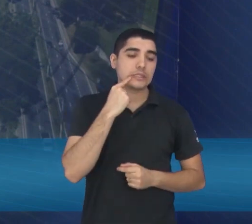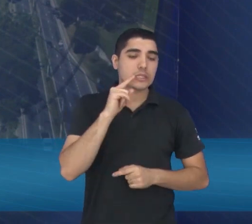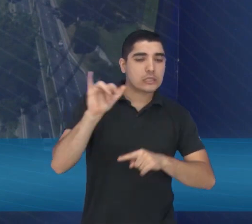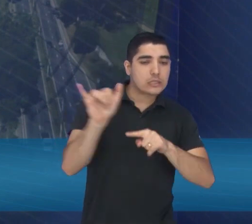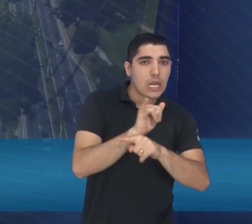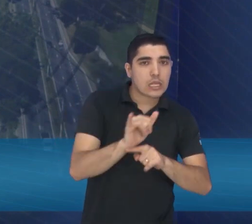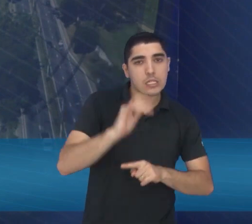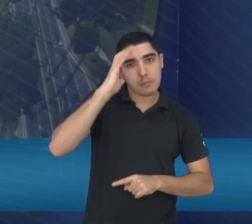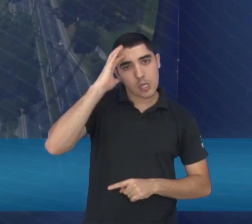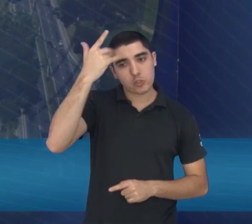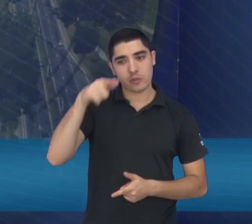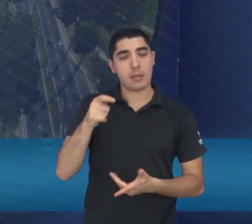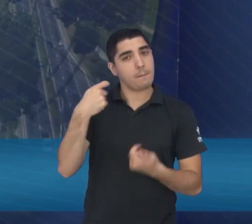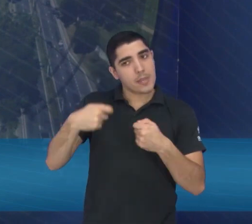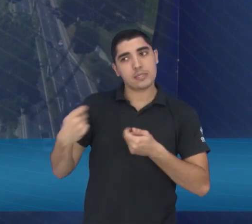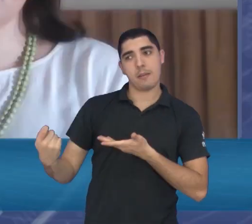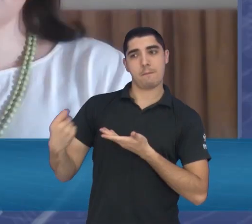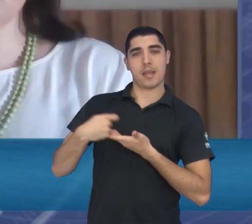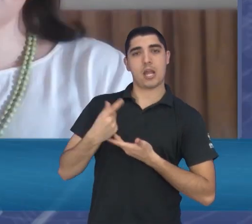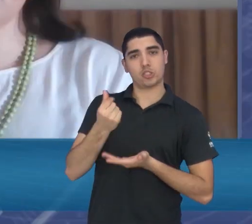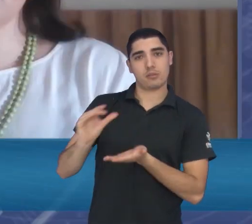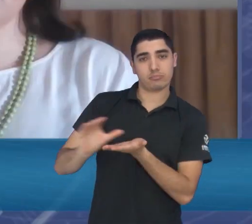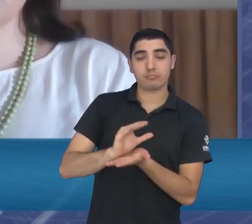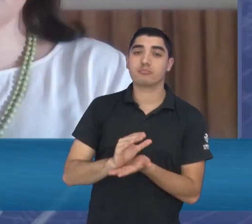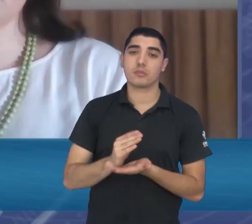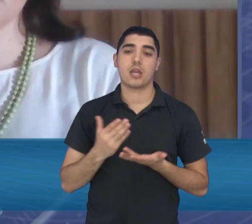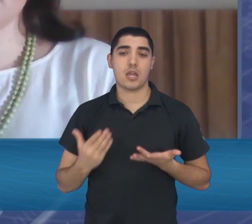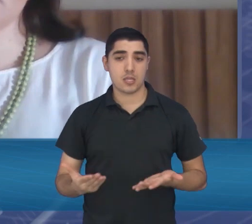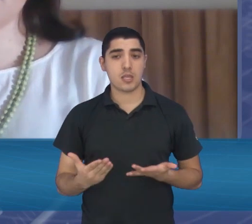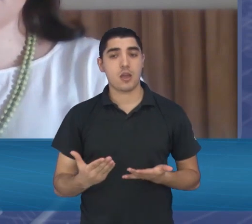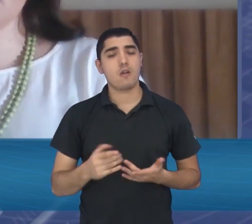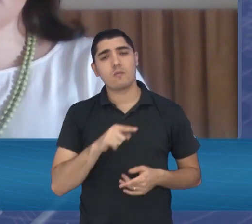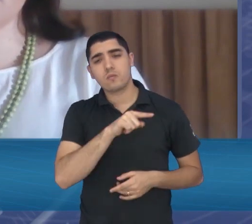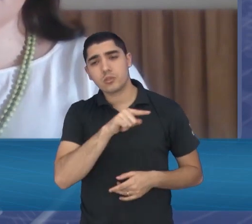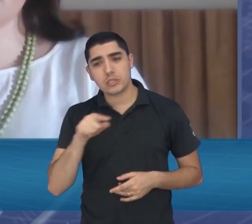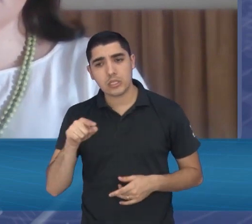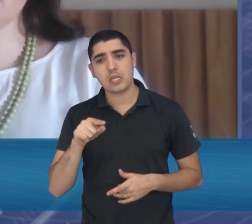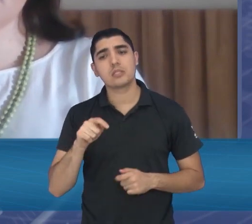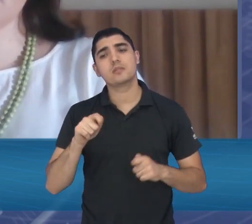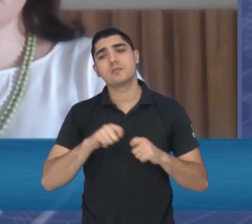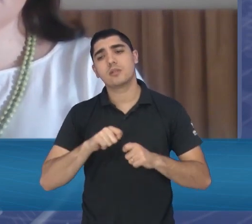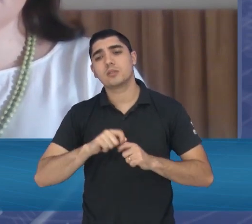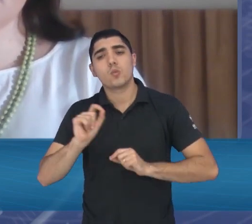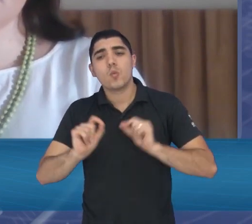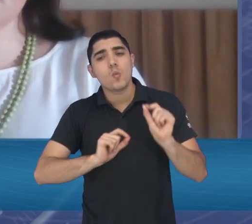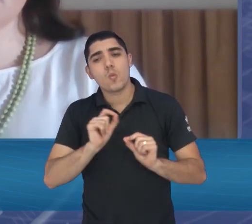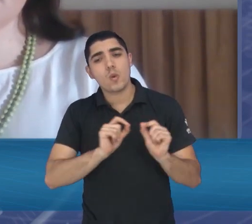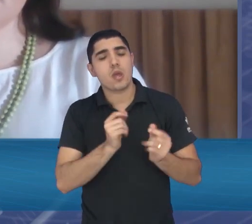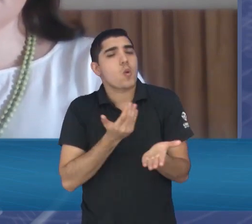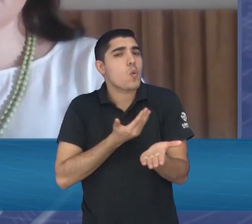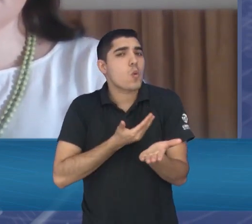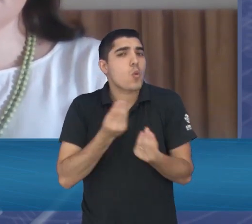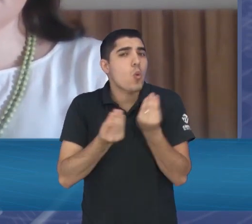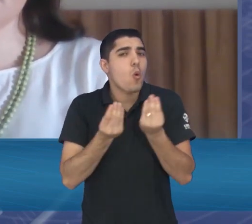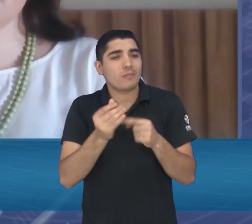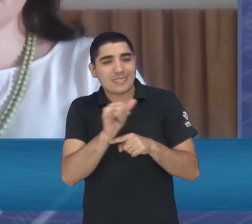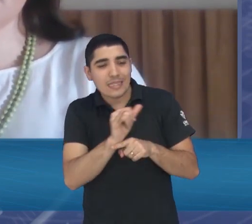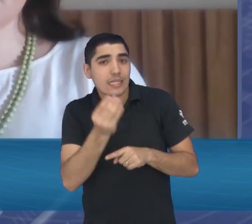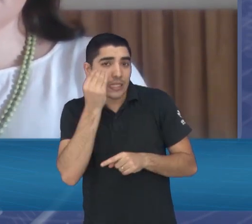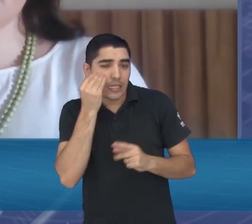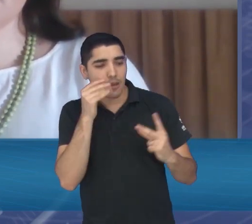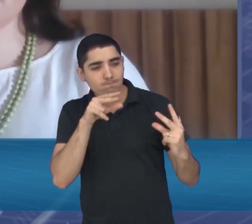momentos, né, não tem como, tem que ir para a questão jurídica mesmo, mas vocês procuram ter essa relação mais direta, o